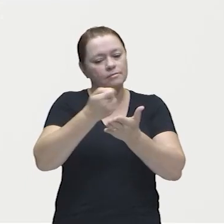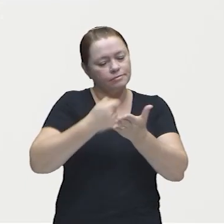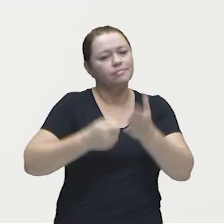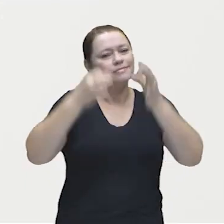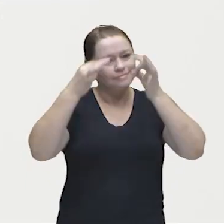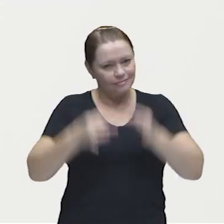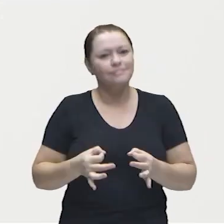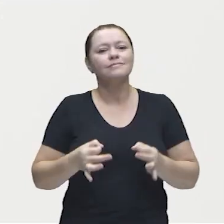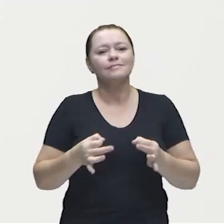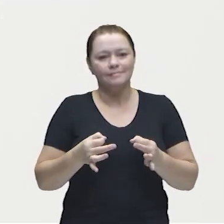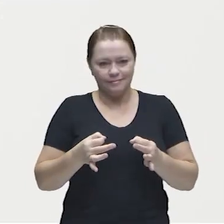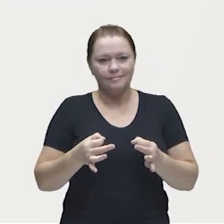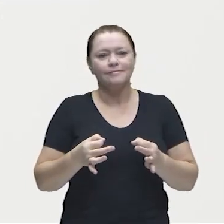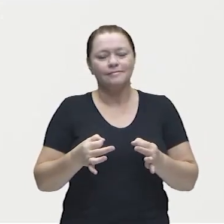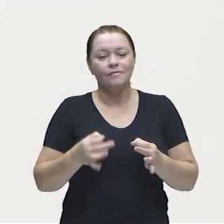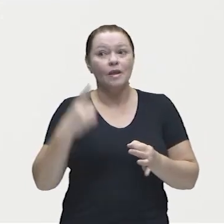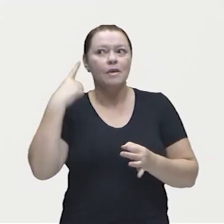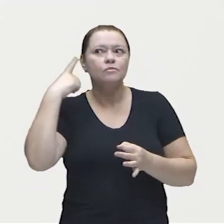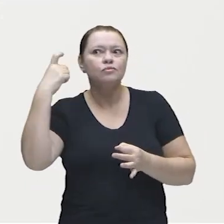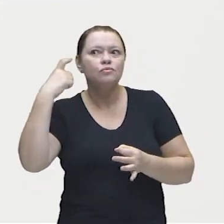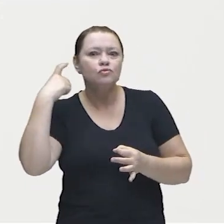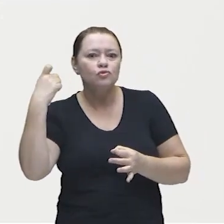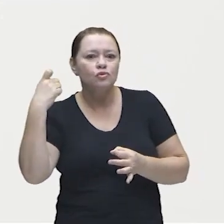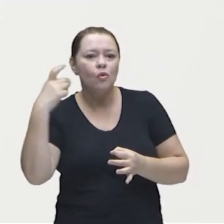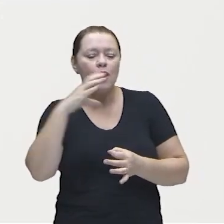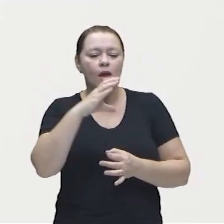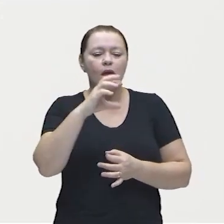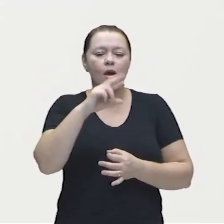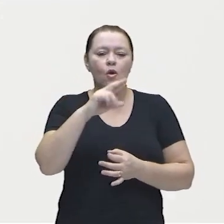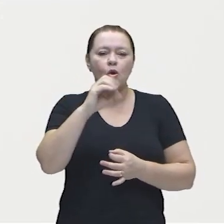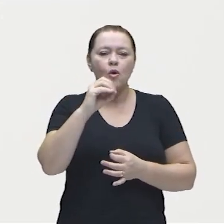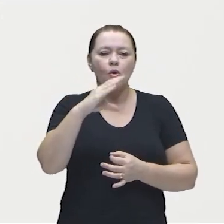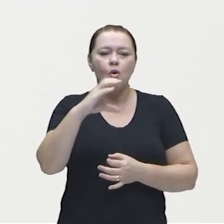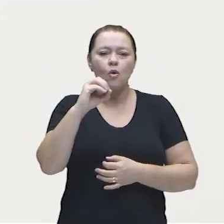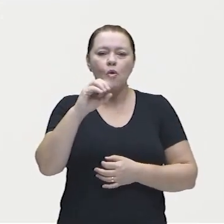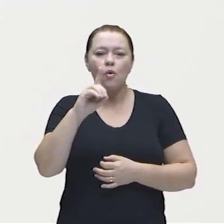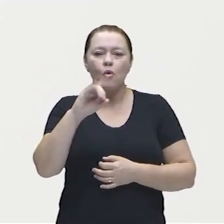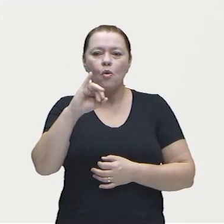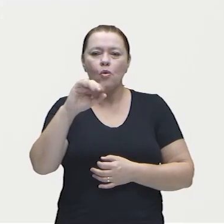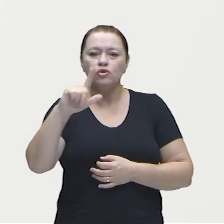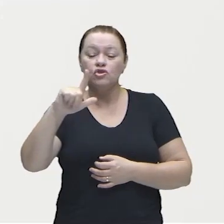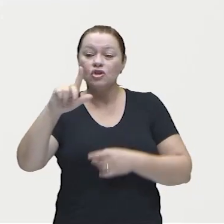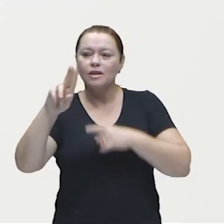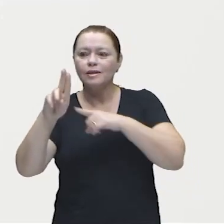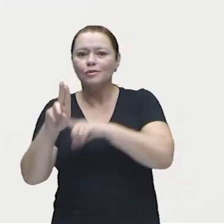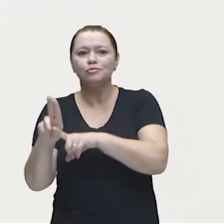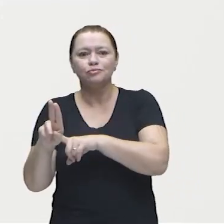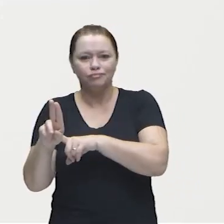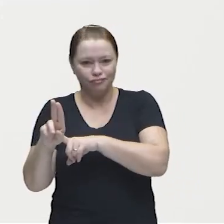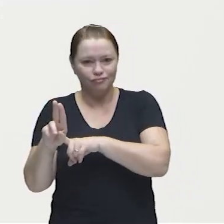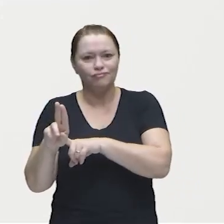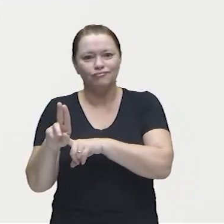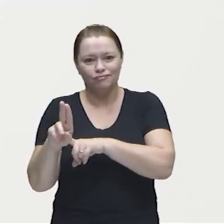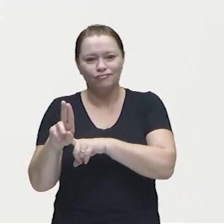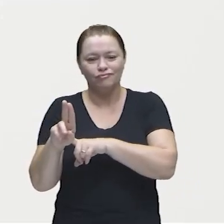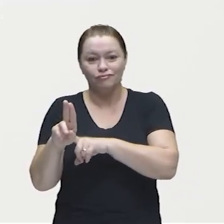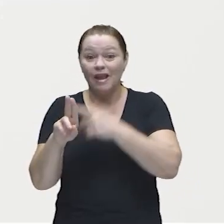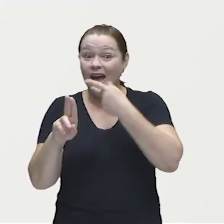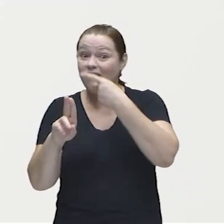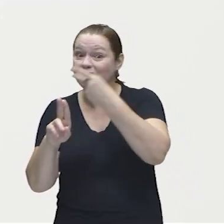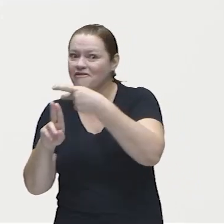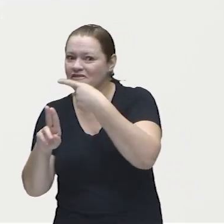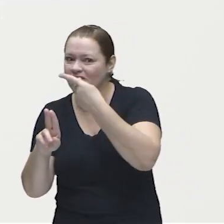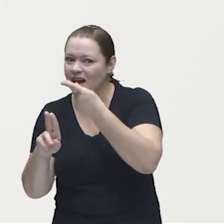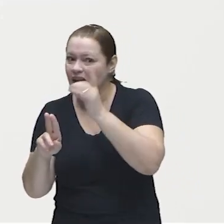onitorrinco, crocodilo. Olha aí o O, é bastante com o som do U. O último, né? Porque os outros têm